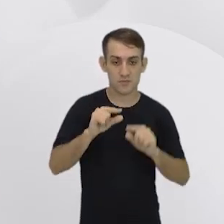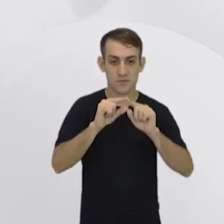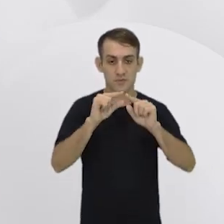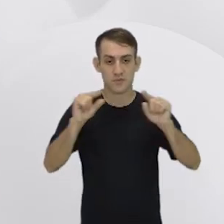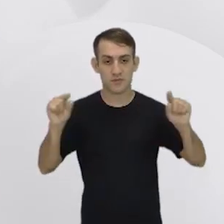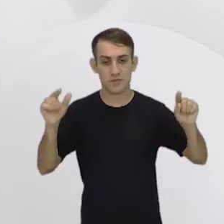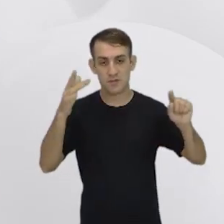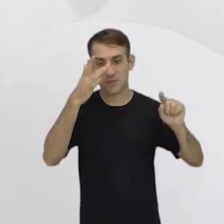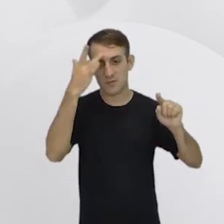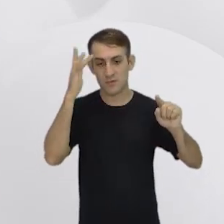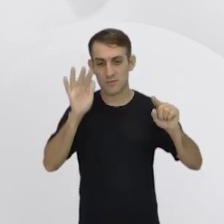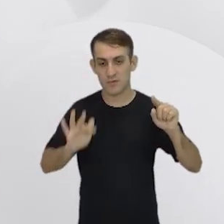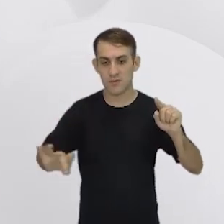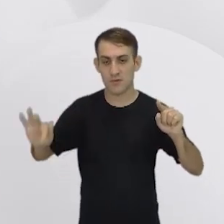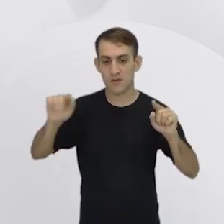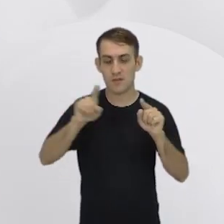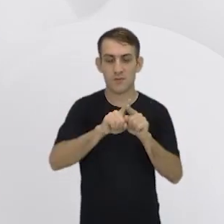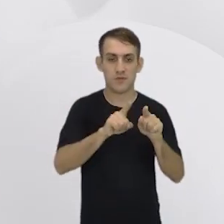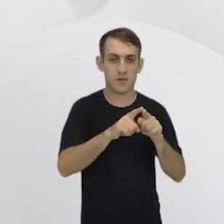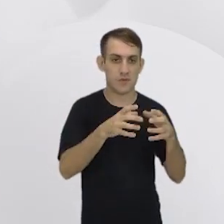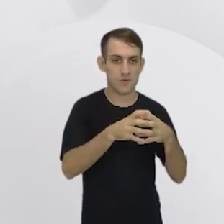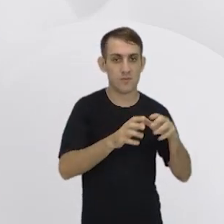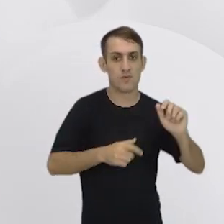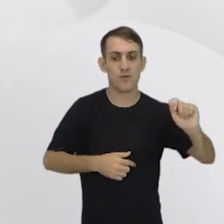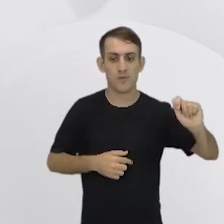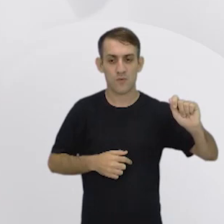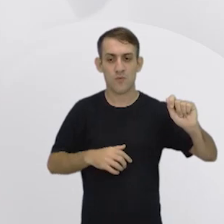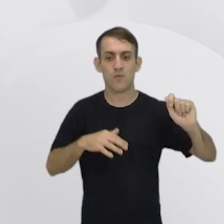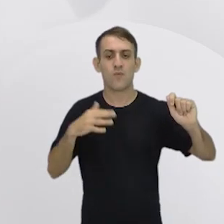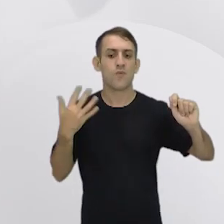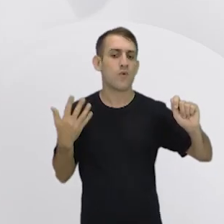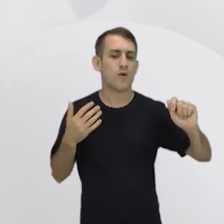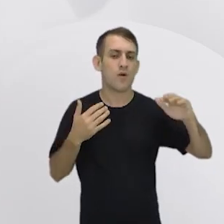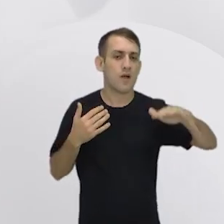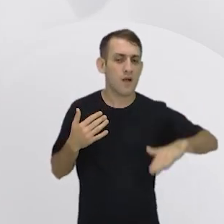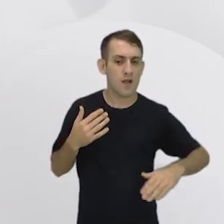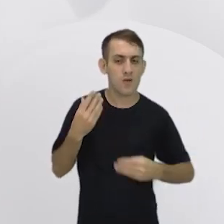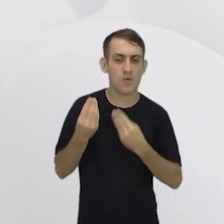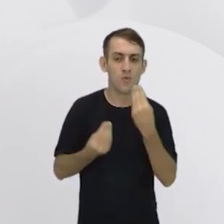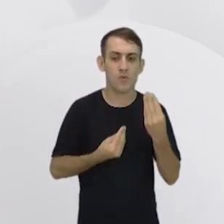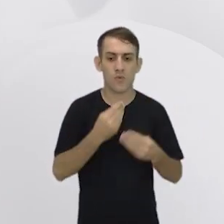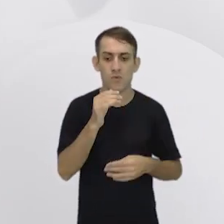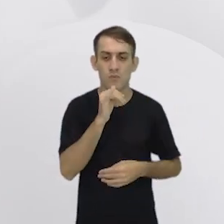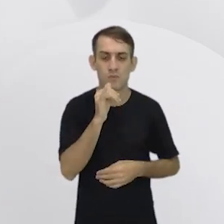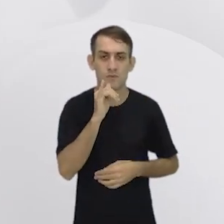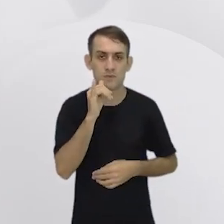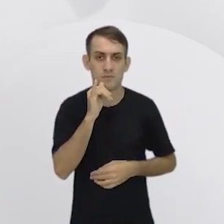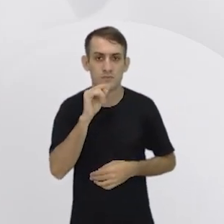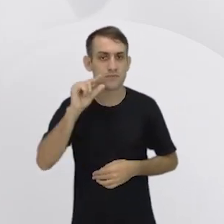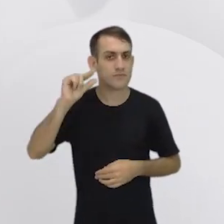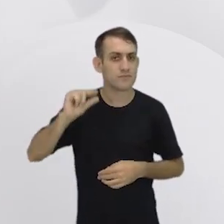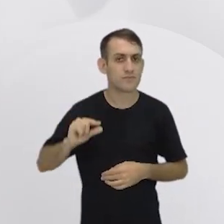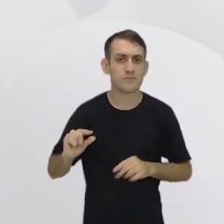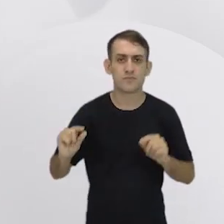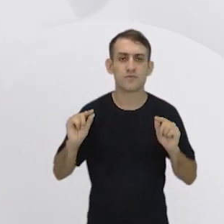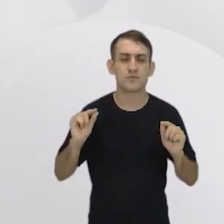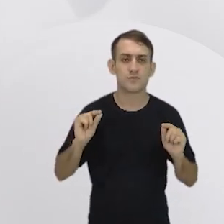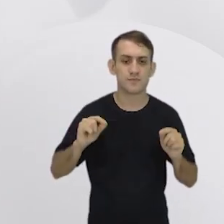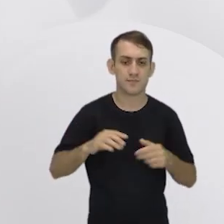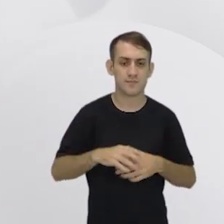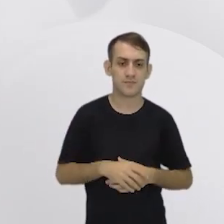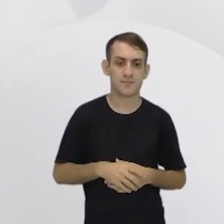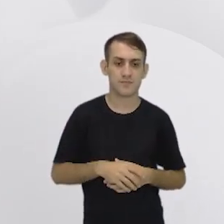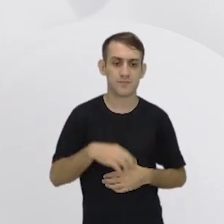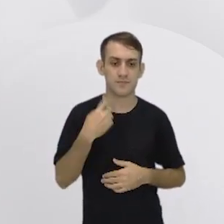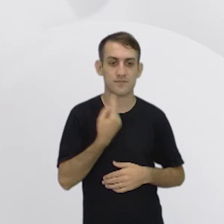com ensino superior e classe A. Então, para mostrar qual foi essa queda, né? Então, o que caiu mais? Então,